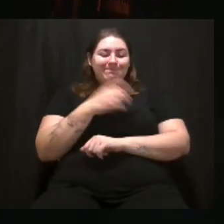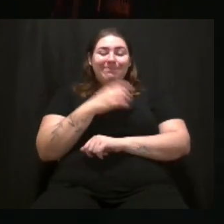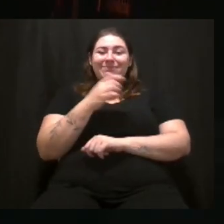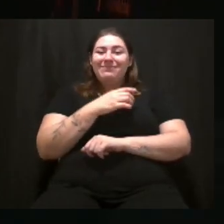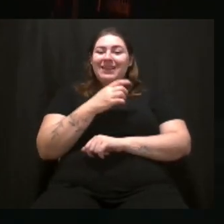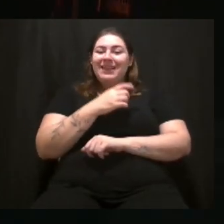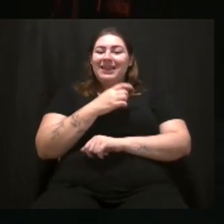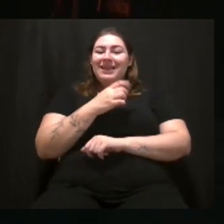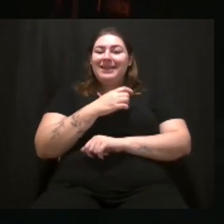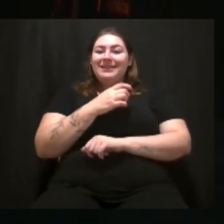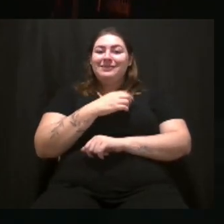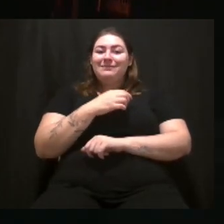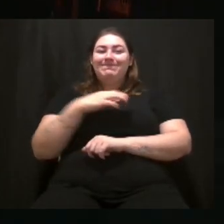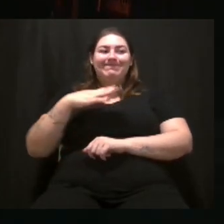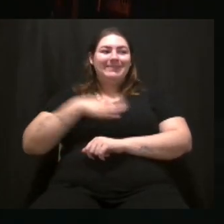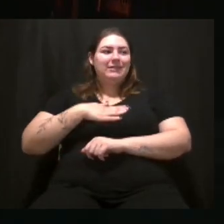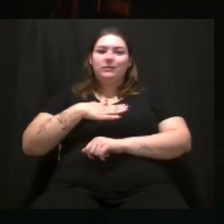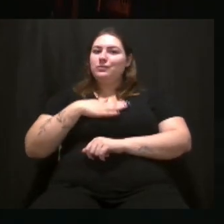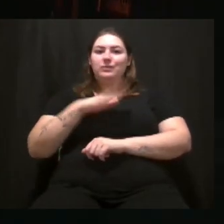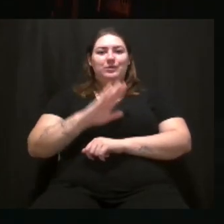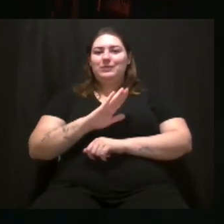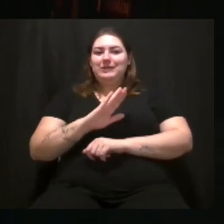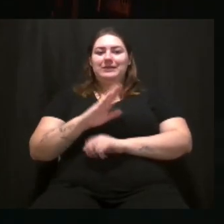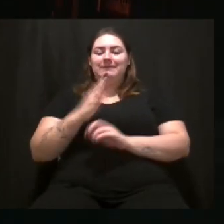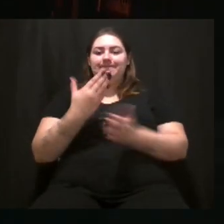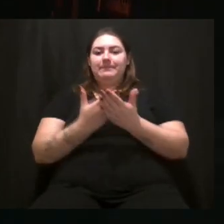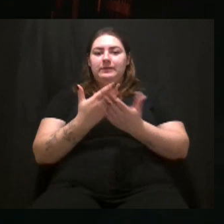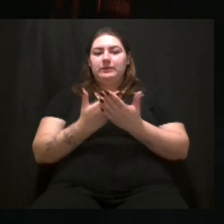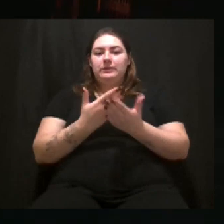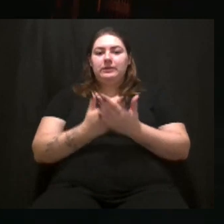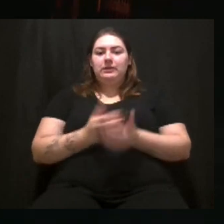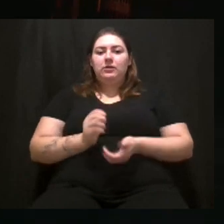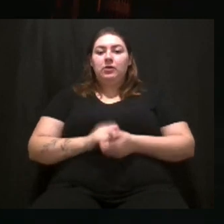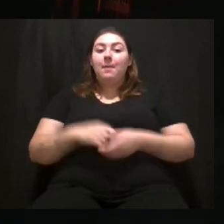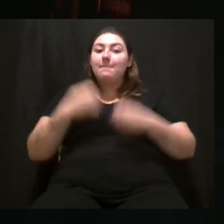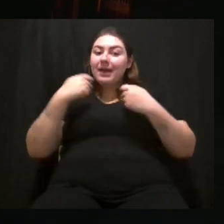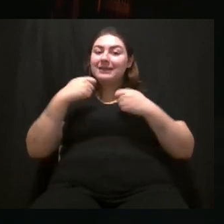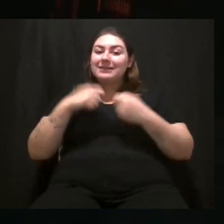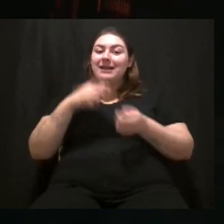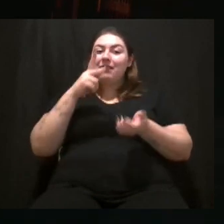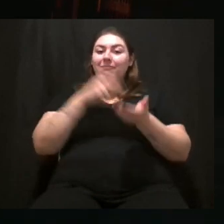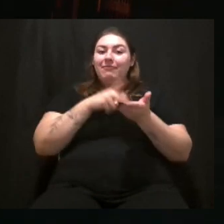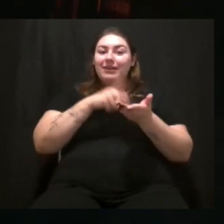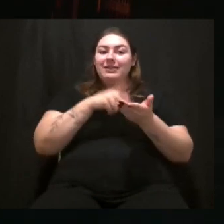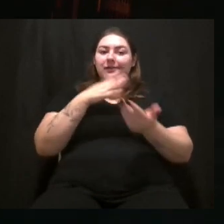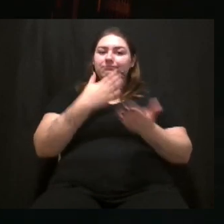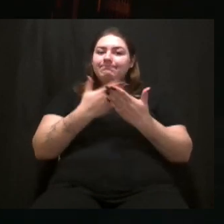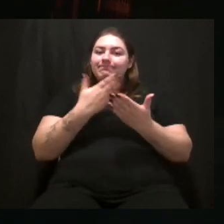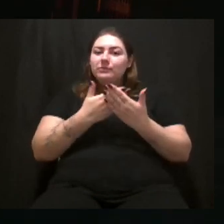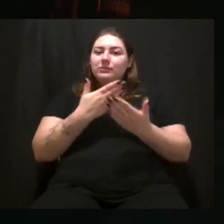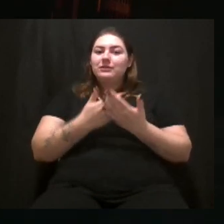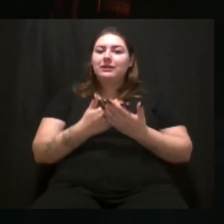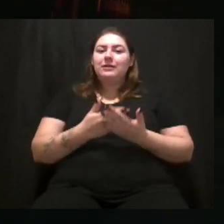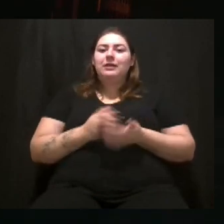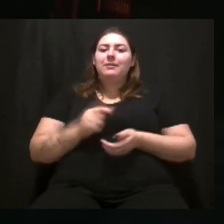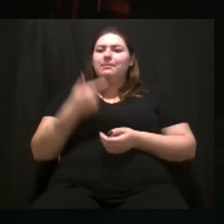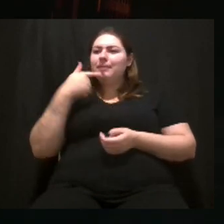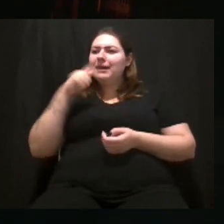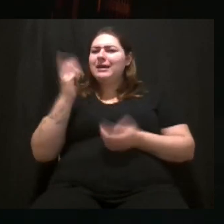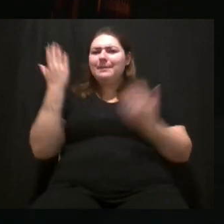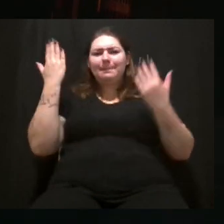não gostasse de estudar quando ela precisasse realmente estudar, né, para poder passar, para poder adquirir